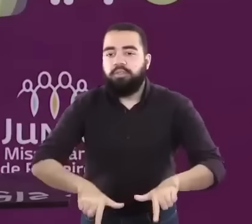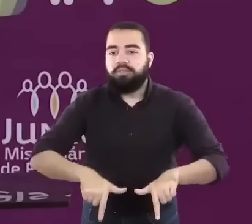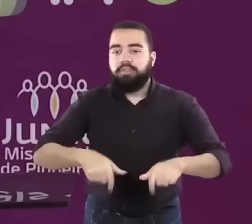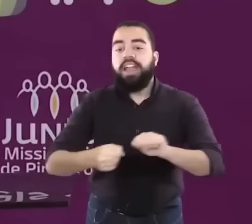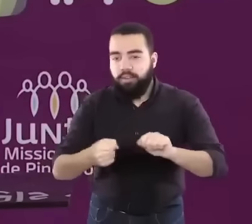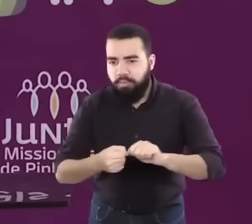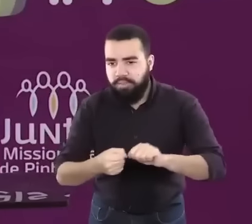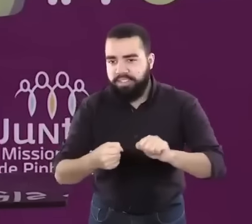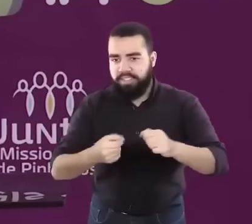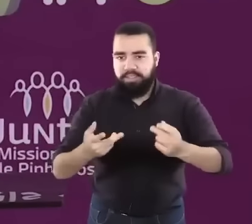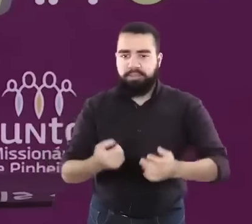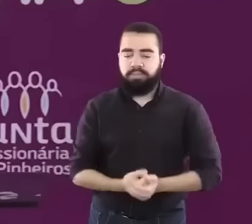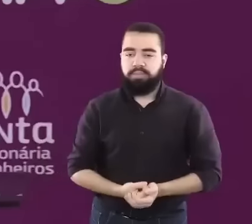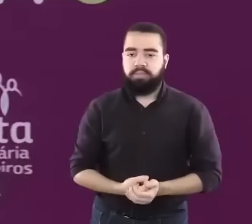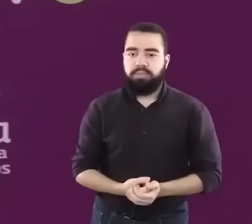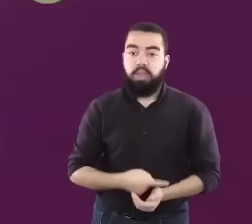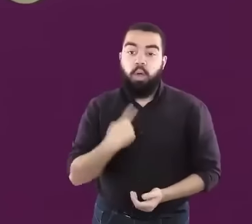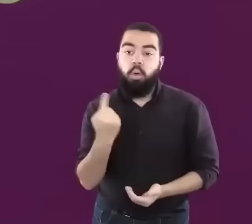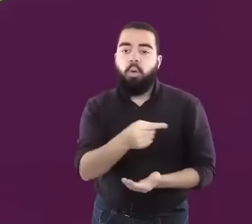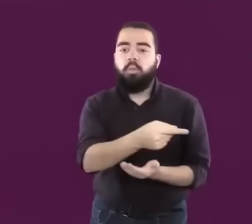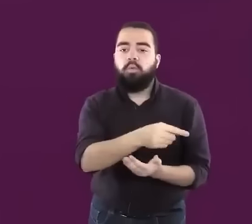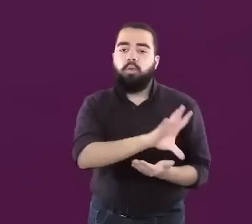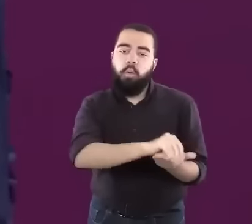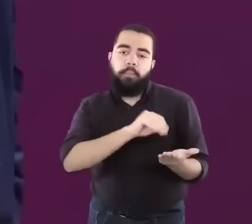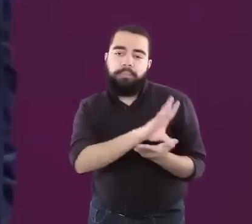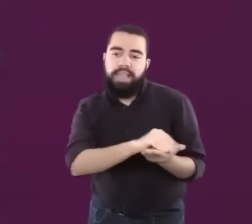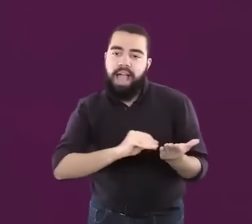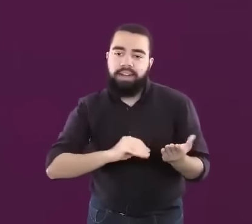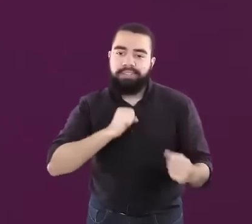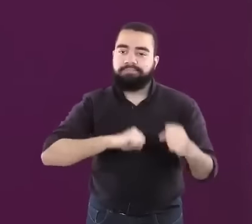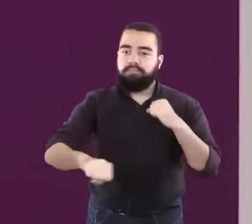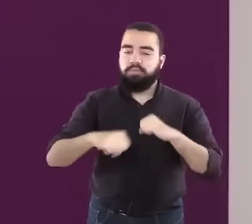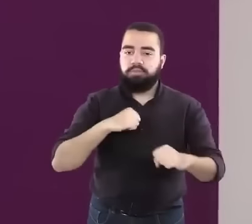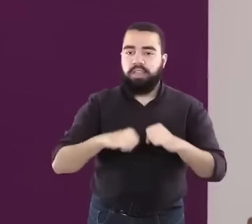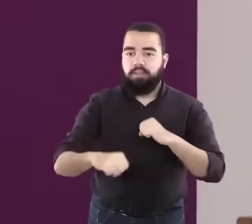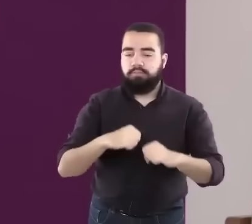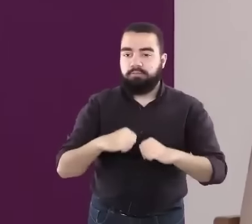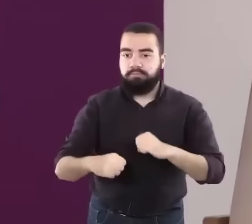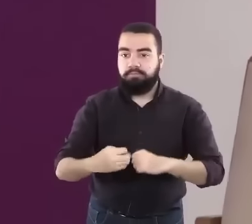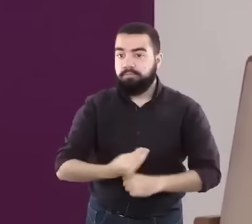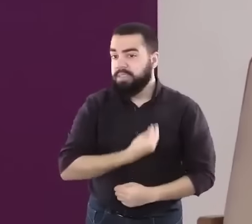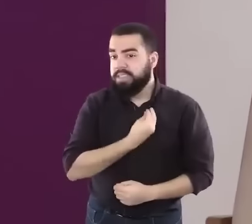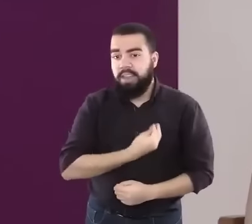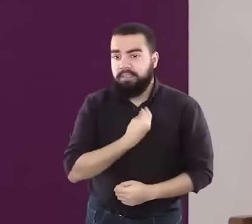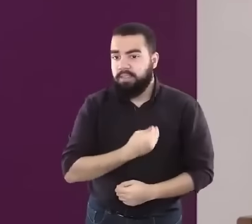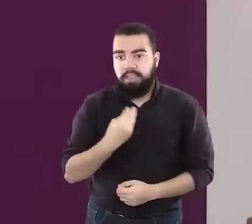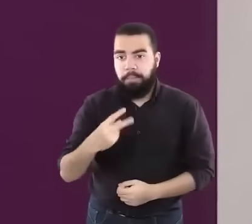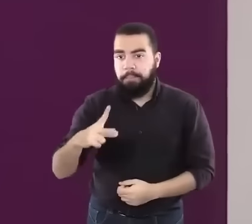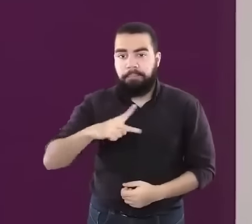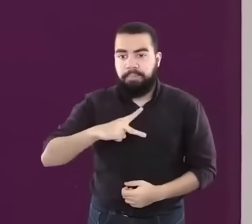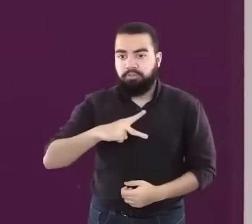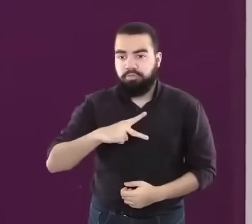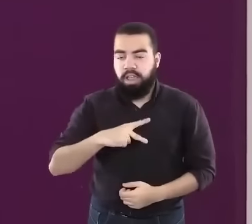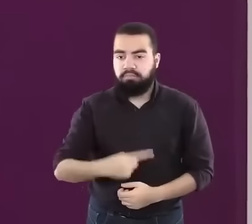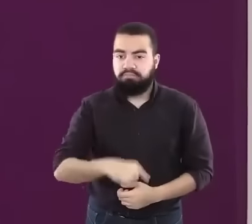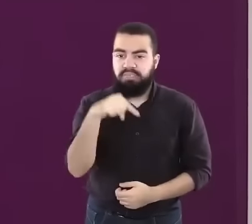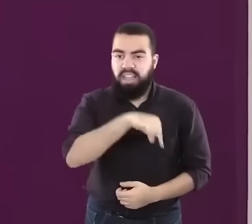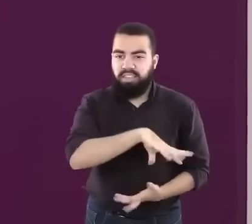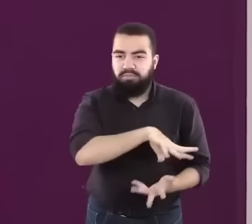agora como é que a gente faz nesse mundo que nós estamos vivendo de tantas injustiças